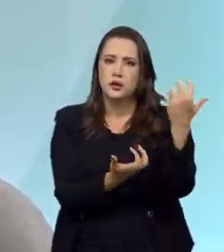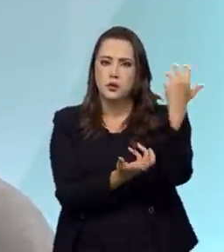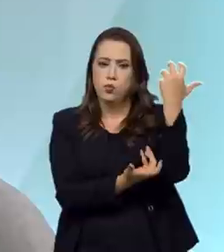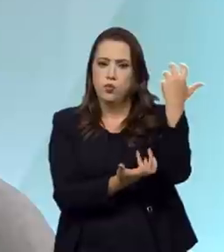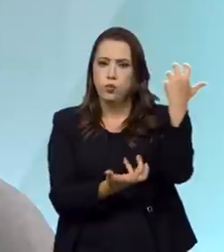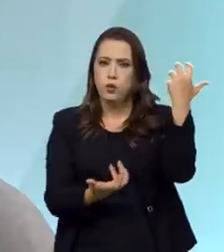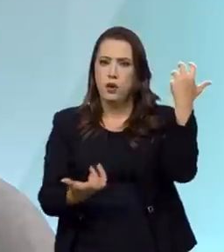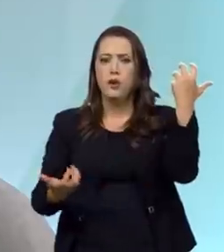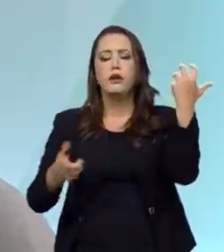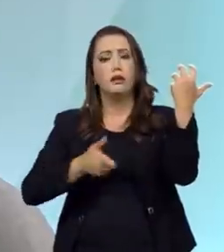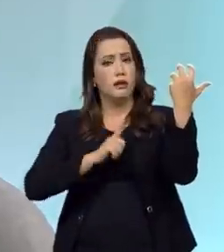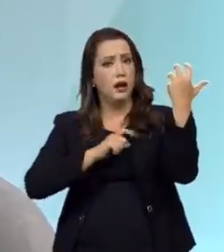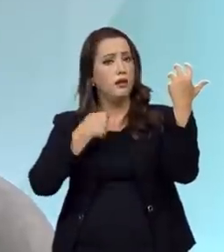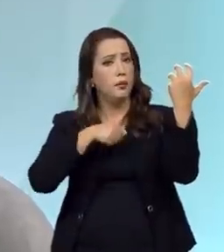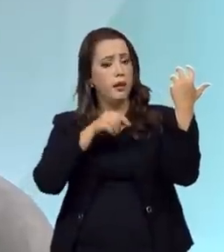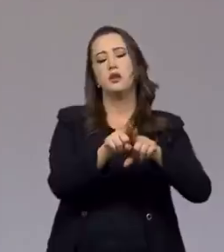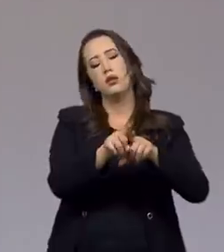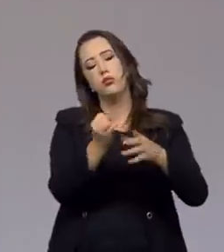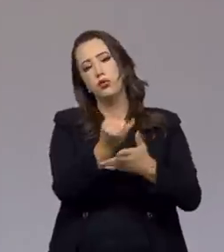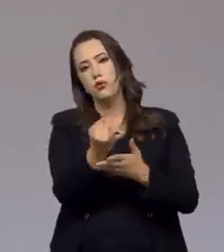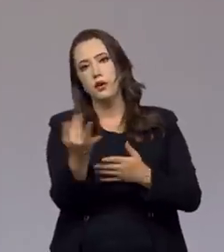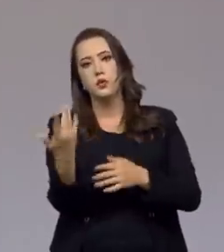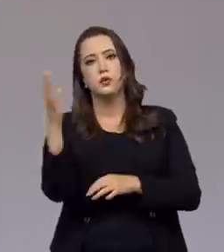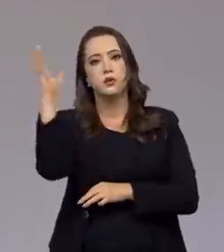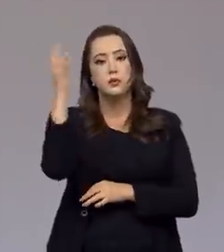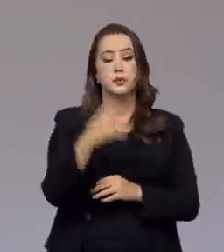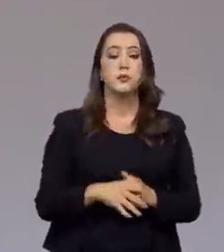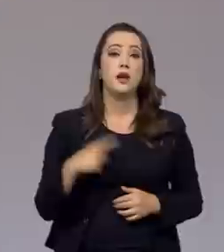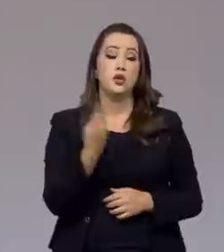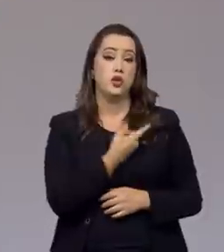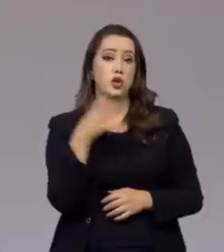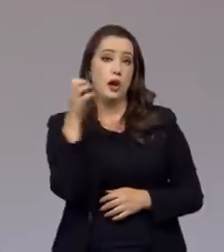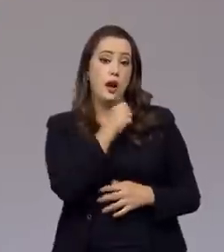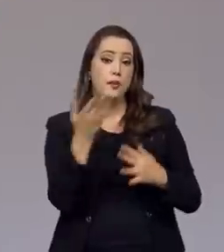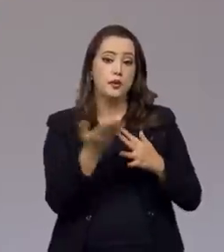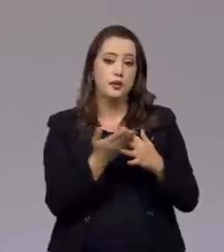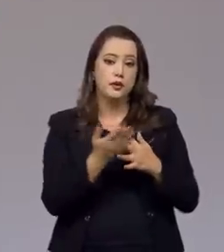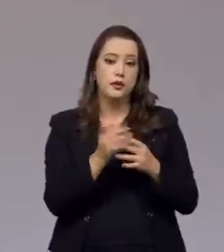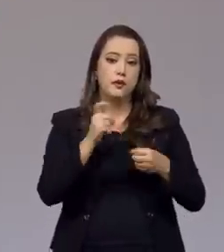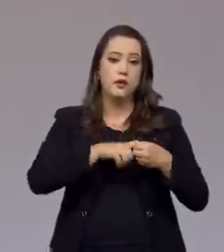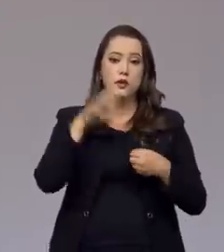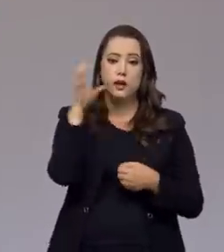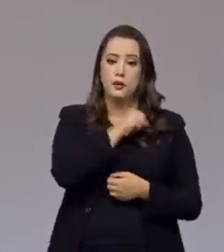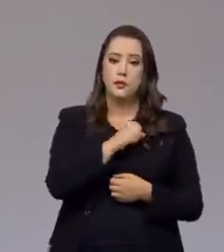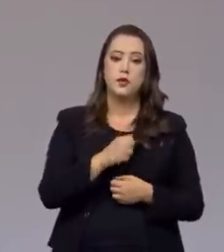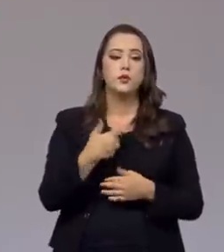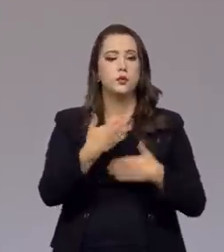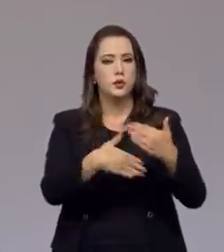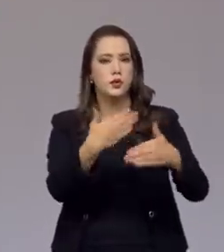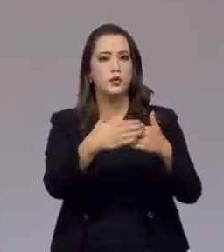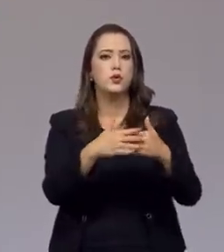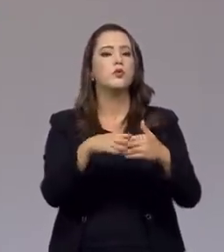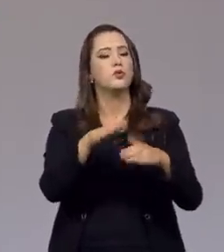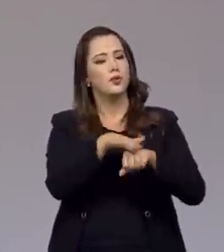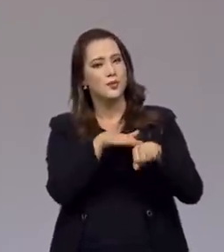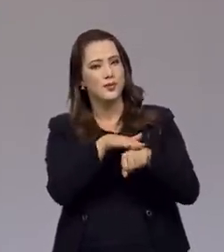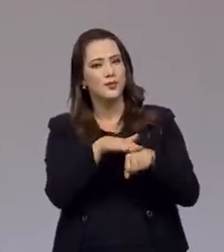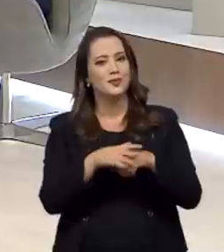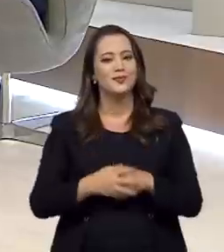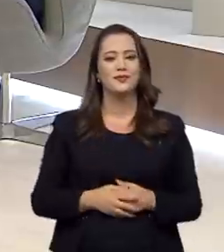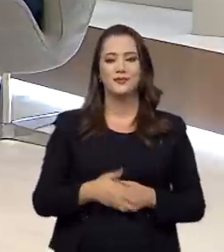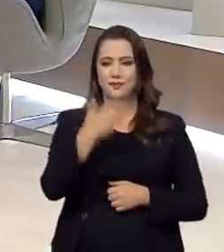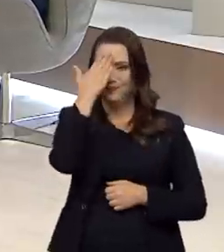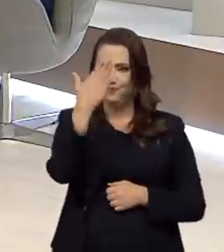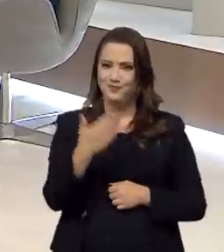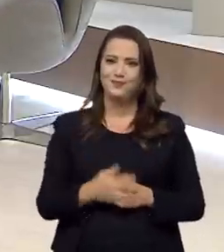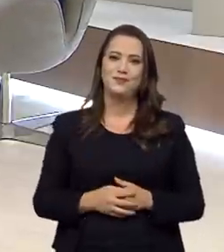ser reconhecido e remunerado por essa atividade Ministro a gente já torrado no trabalho e voltamos em instantes para continuar essa conversa bem interessante aqui